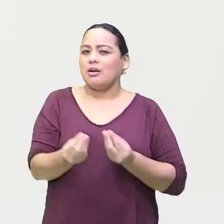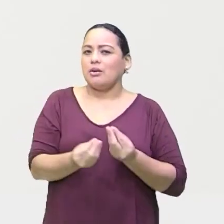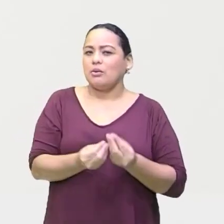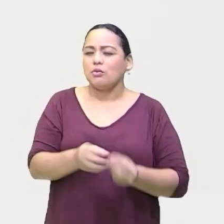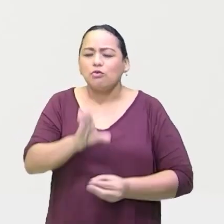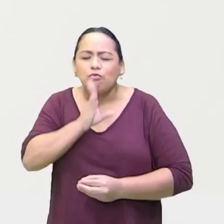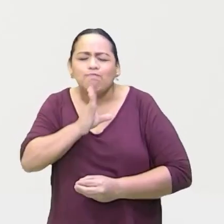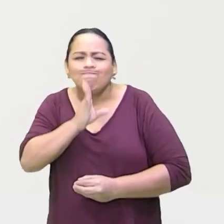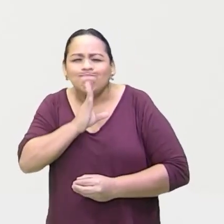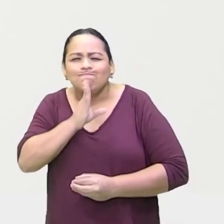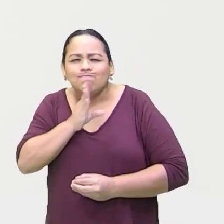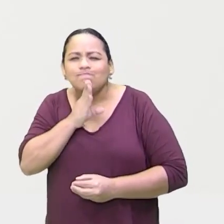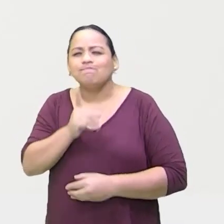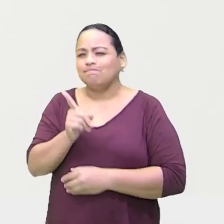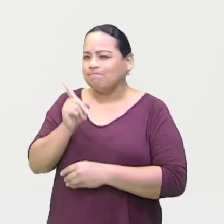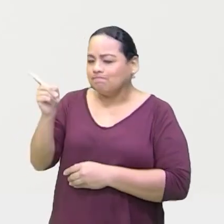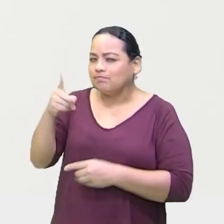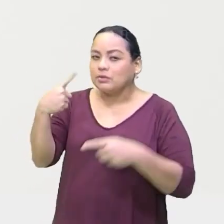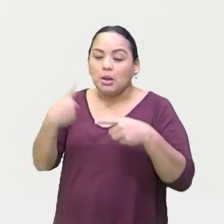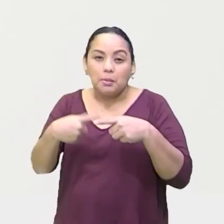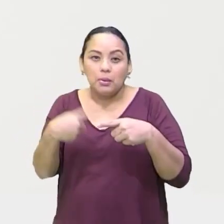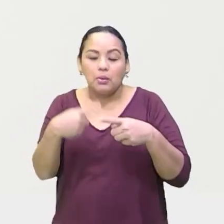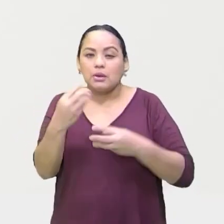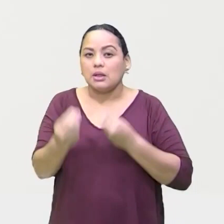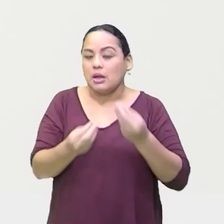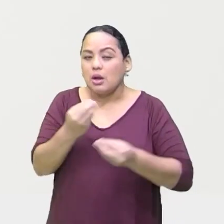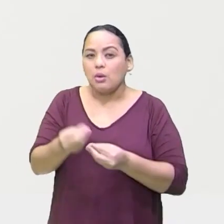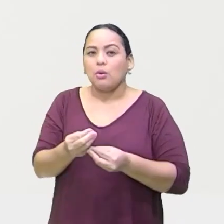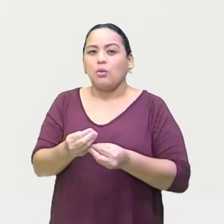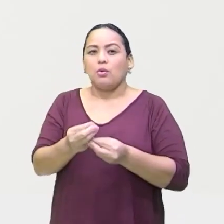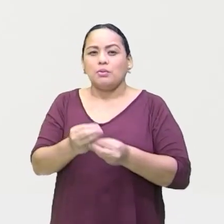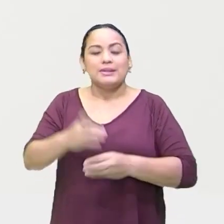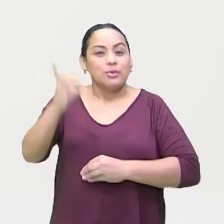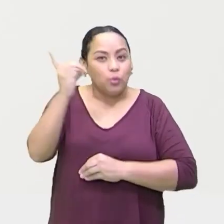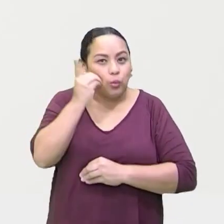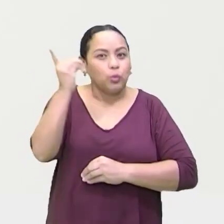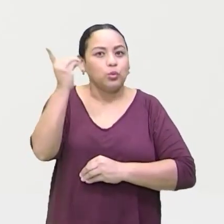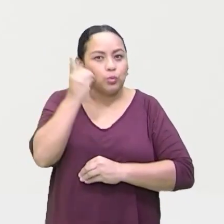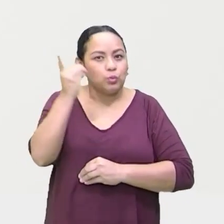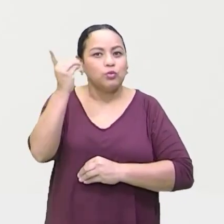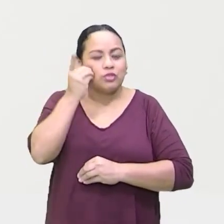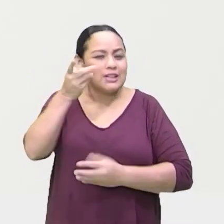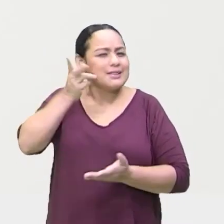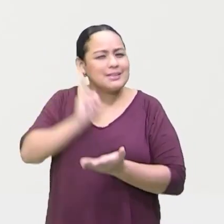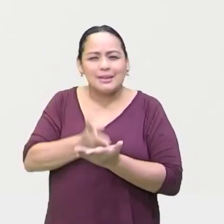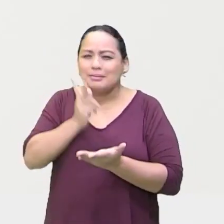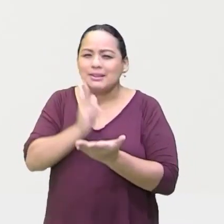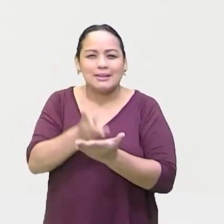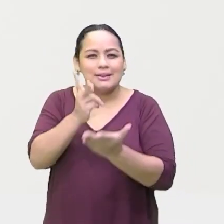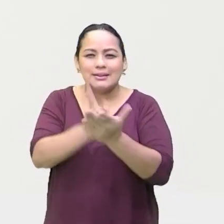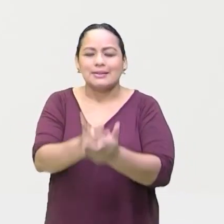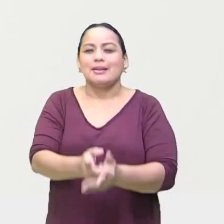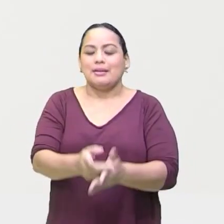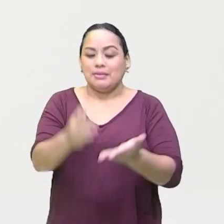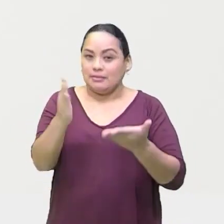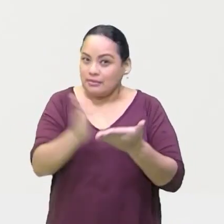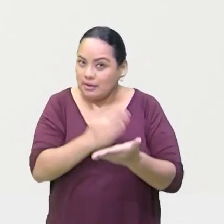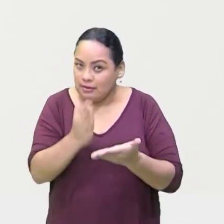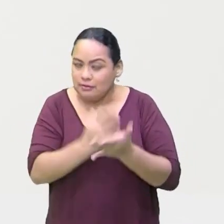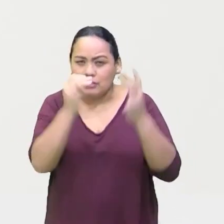bastante conhecidas, devido ao fato de serem periodicamente publicadas em